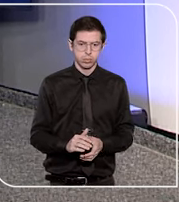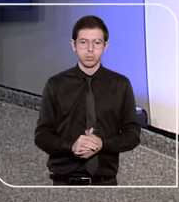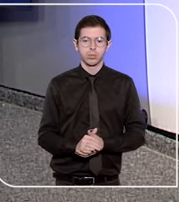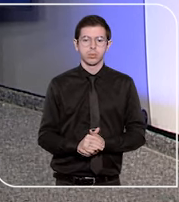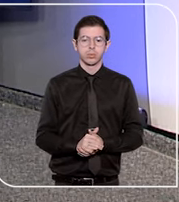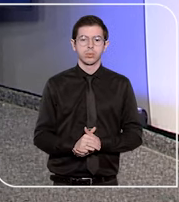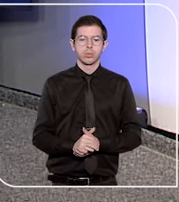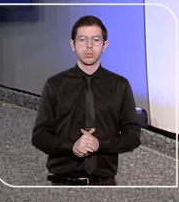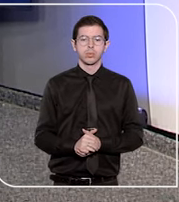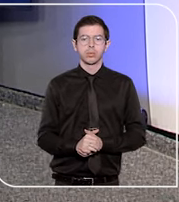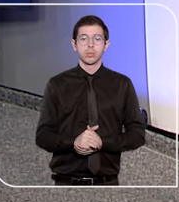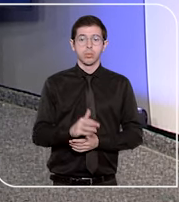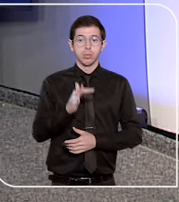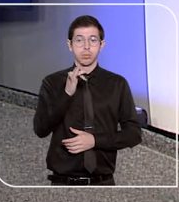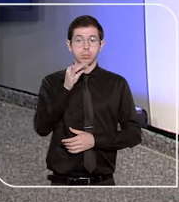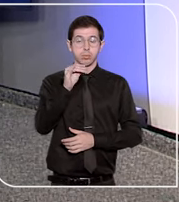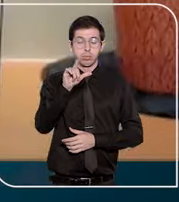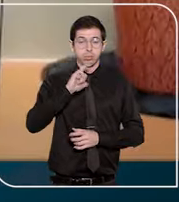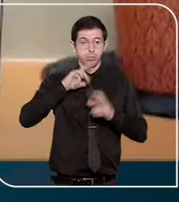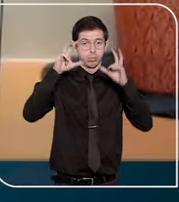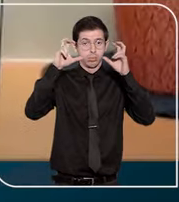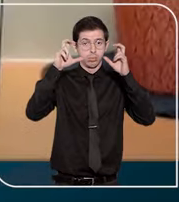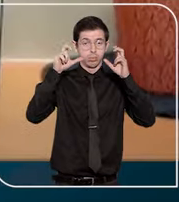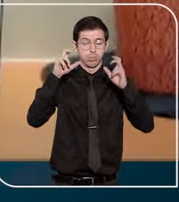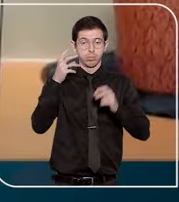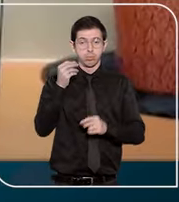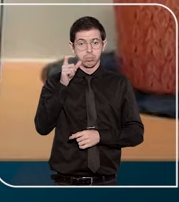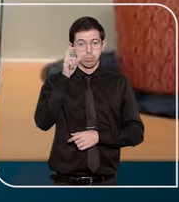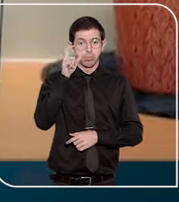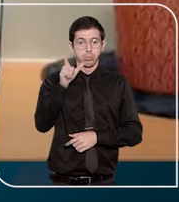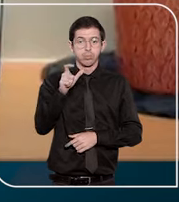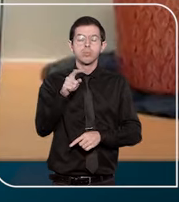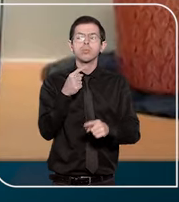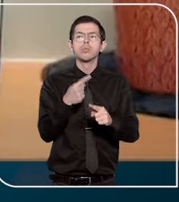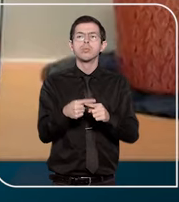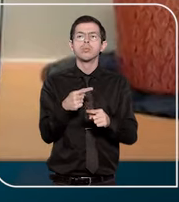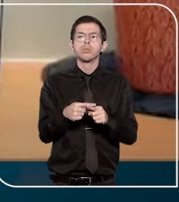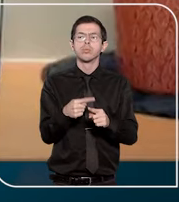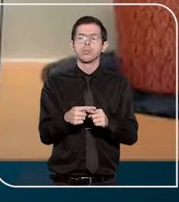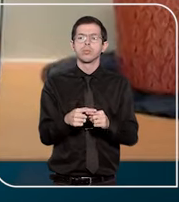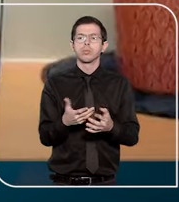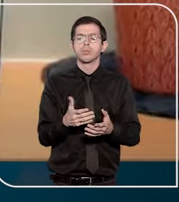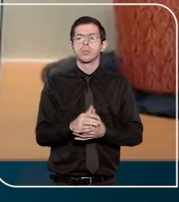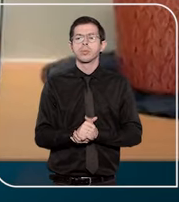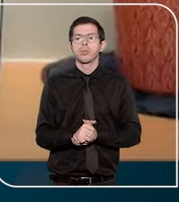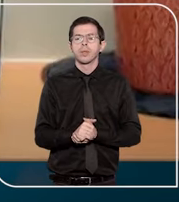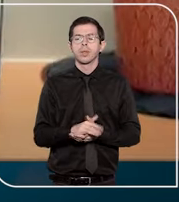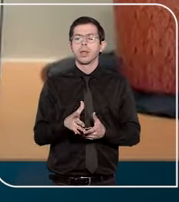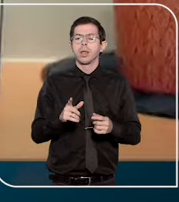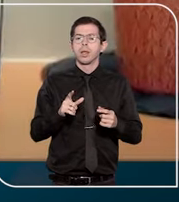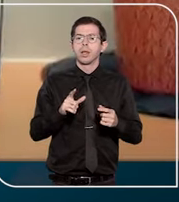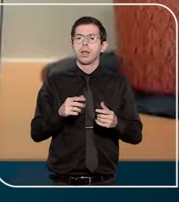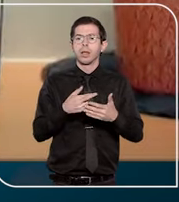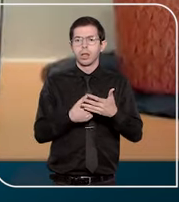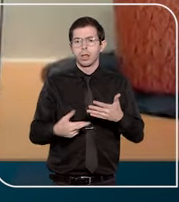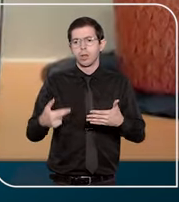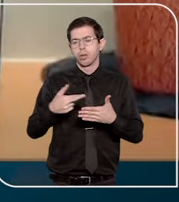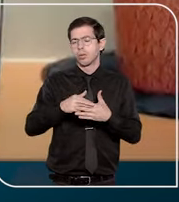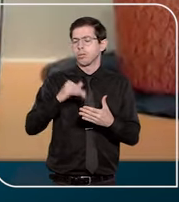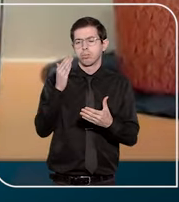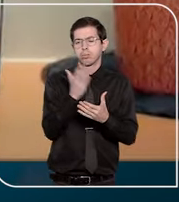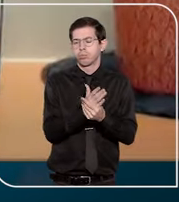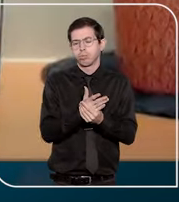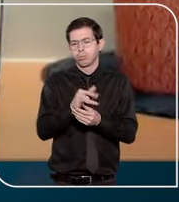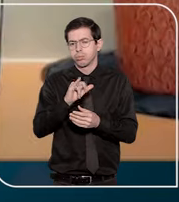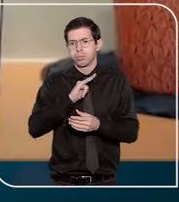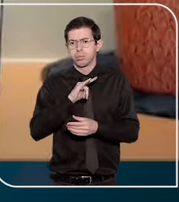Fátima, essa é uma questão muito interessante. Por quê? Quando o recurso, o processo, a ação ele é devolvido